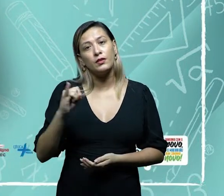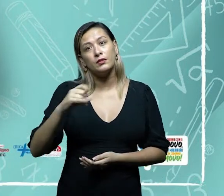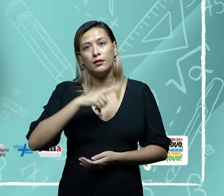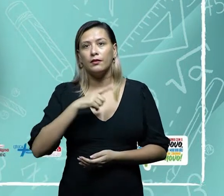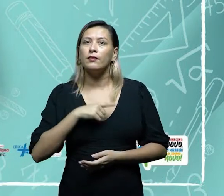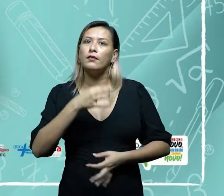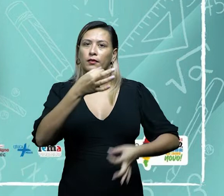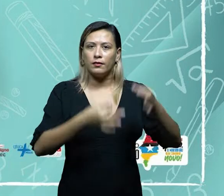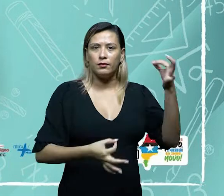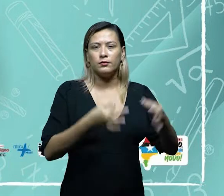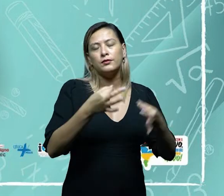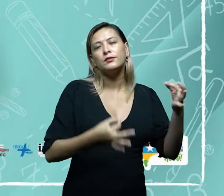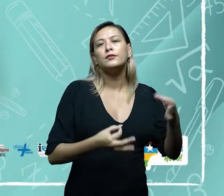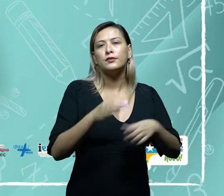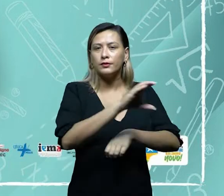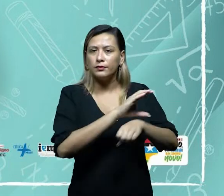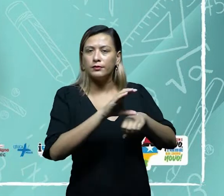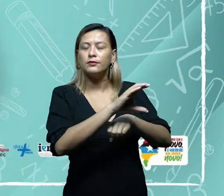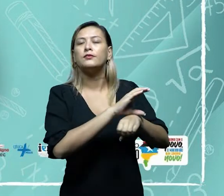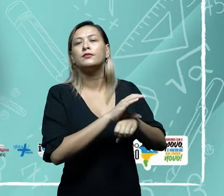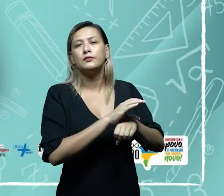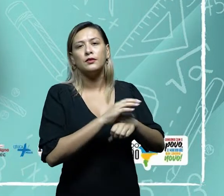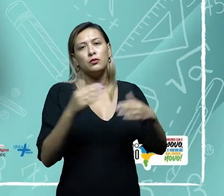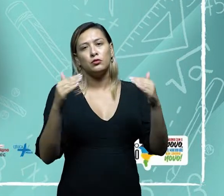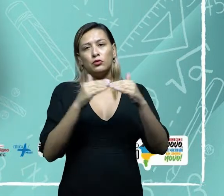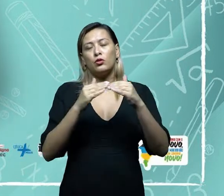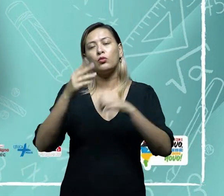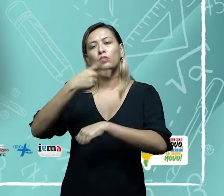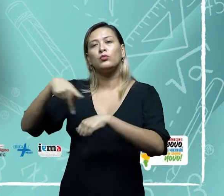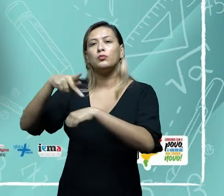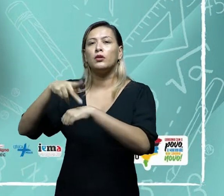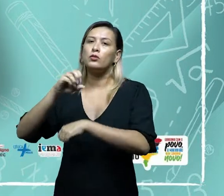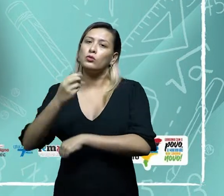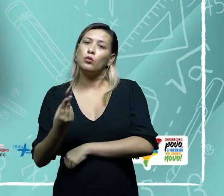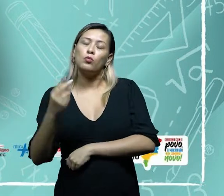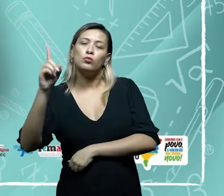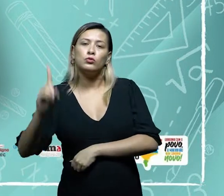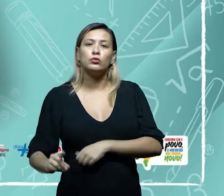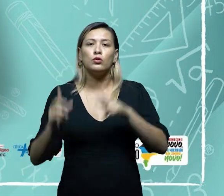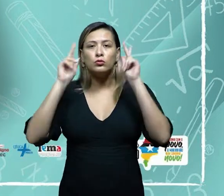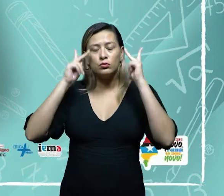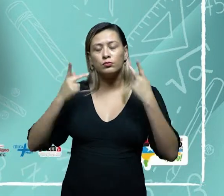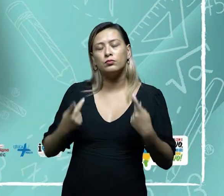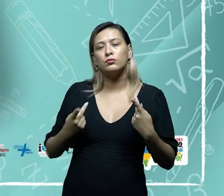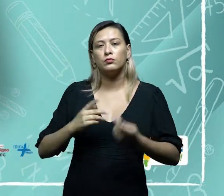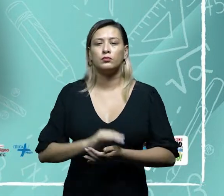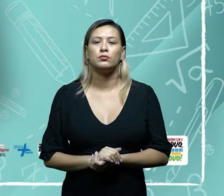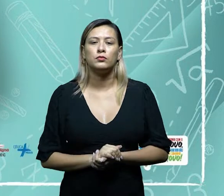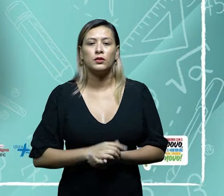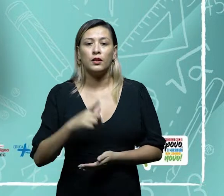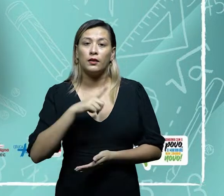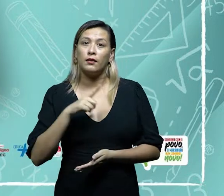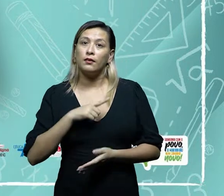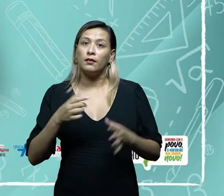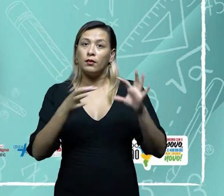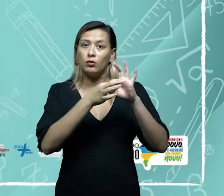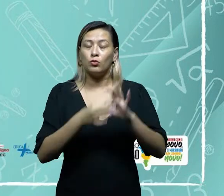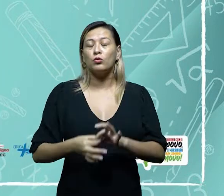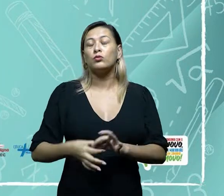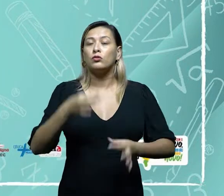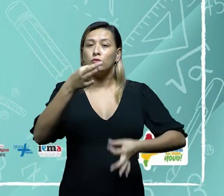ordenamento jurídico, por meio da Constituição de cada país, ou direitos humanos, quando positivados, né, no ordenamento